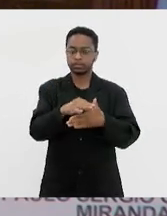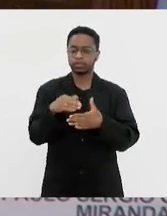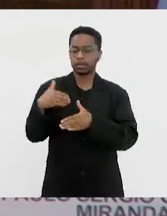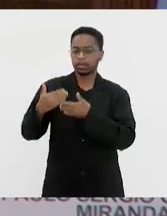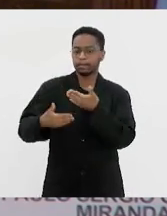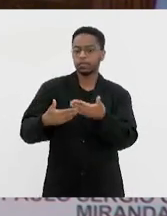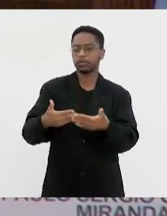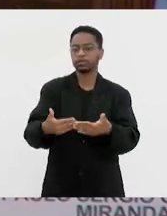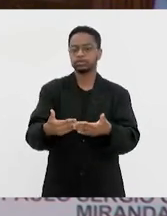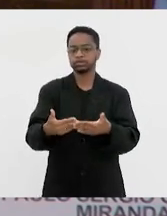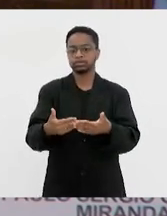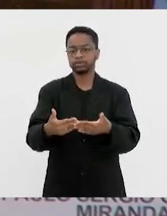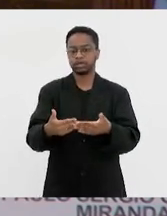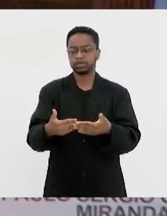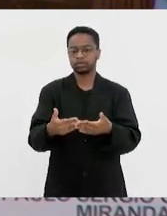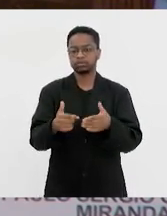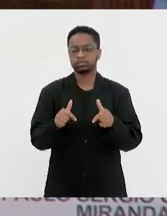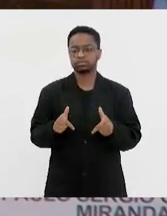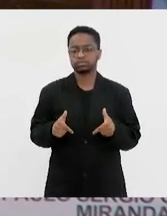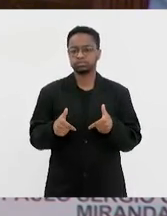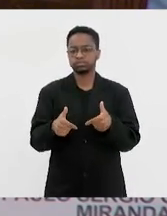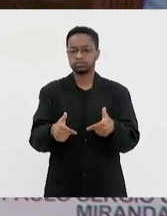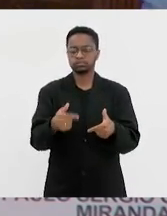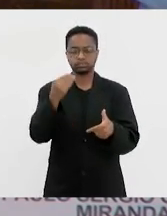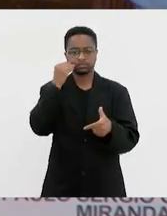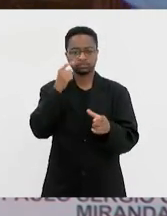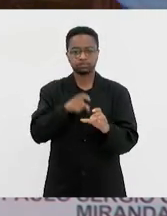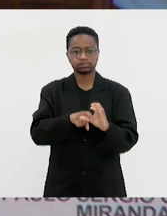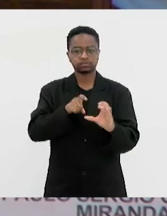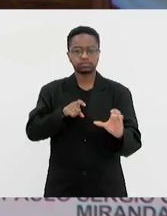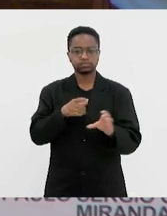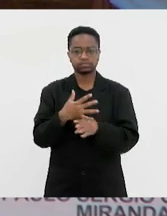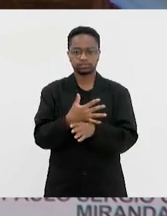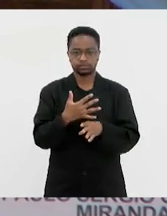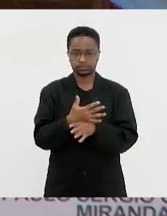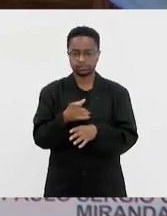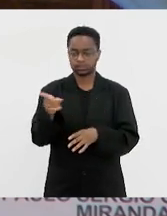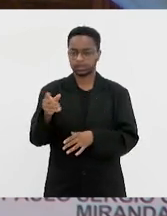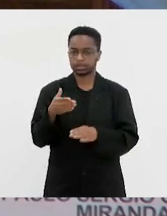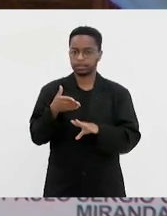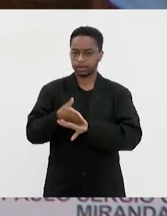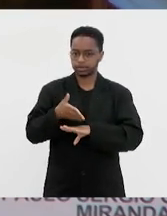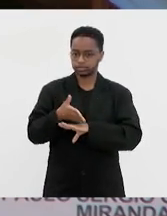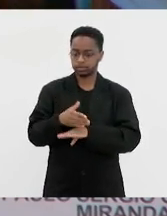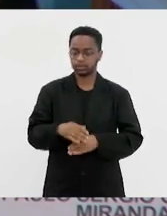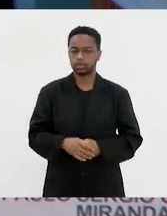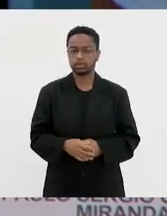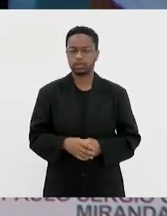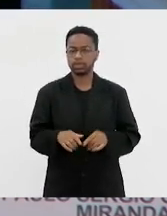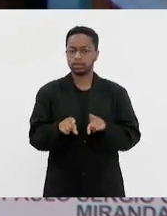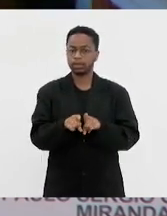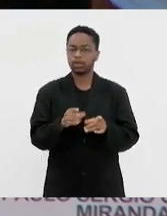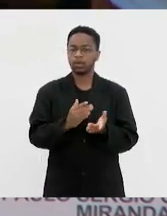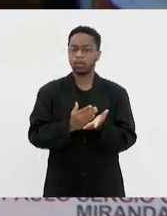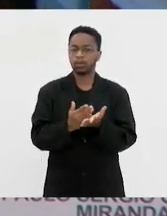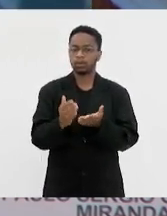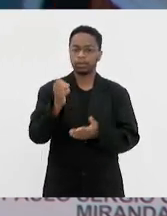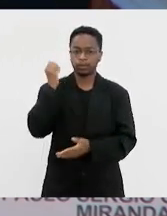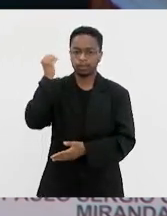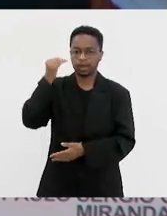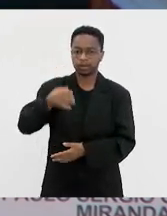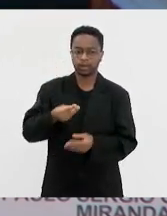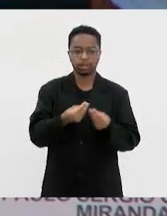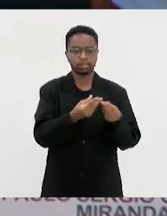grande frente de emancipação, e o senhor participou. Começou pela madrugada, levando café,